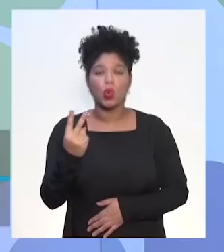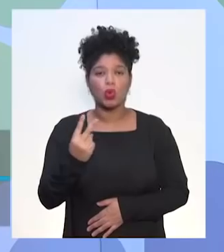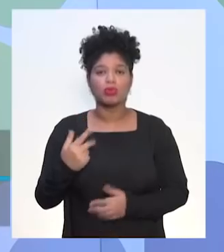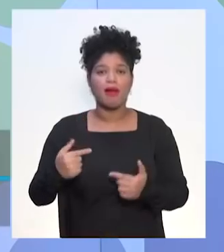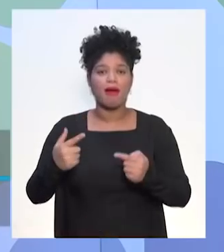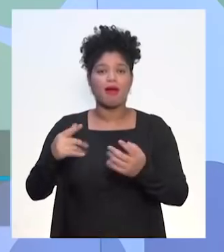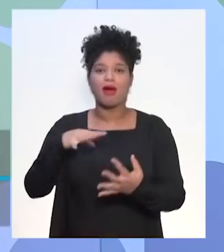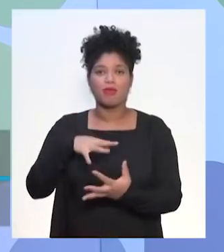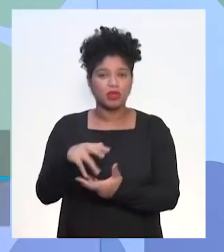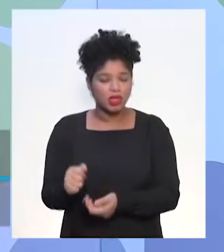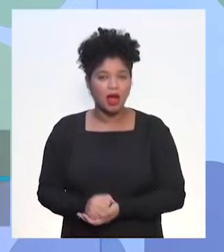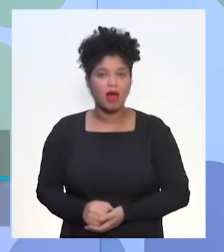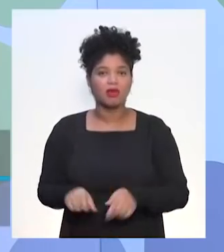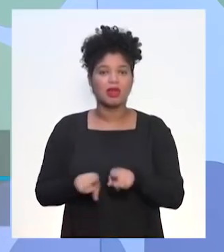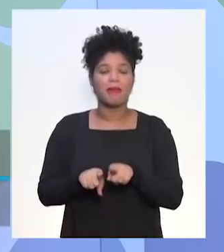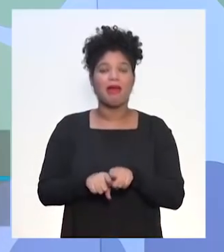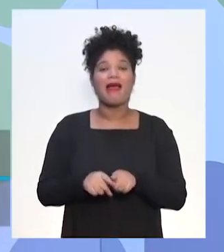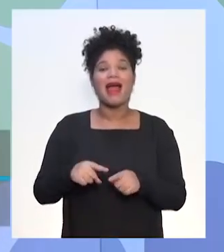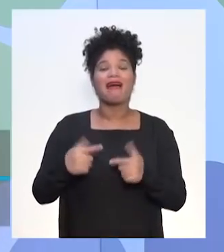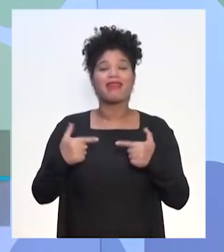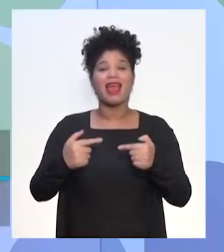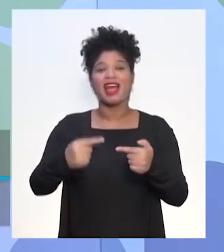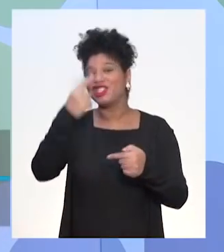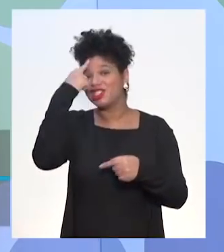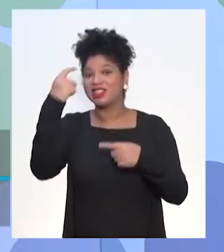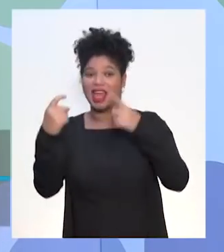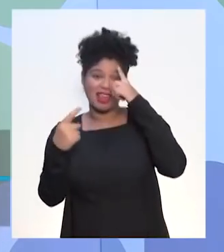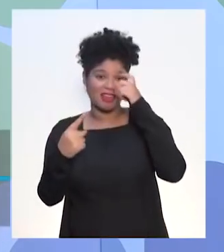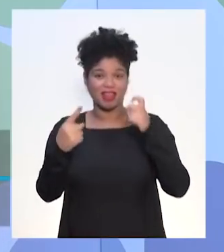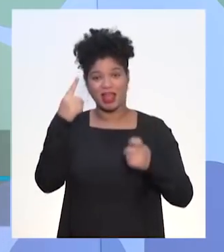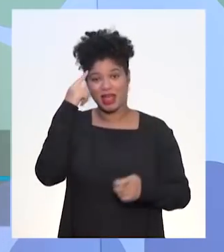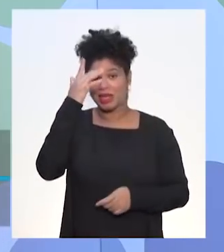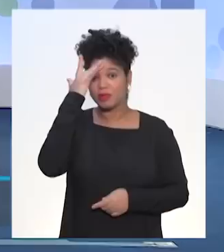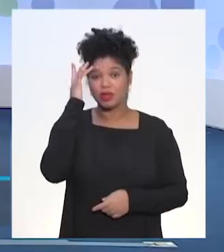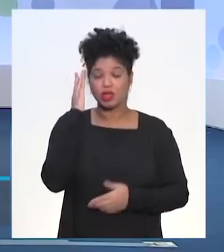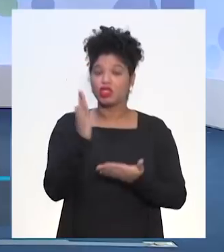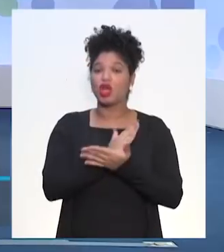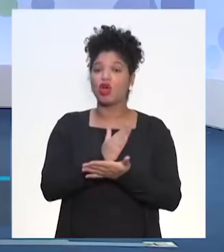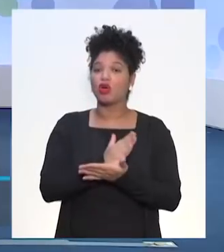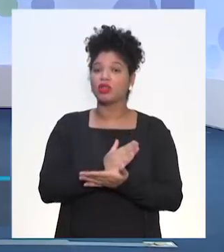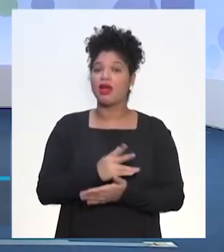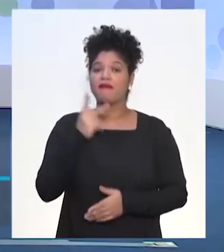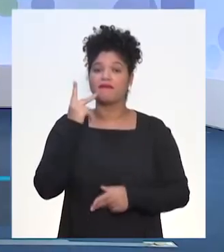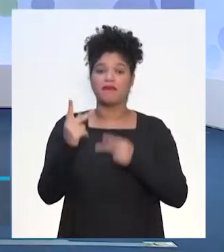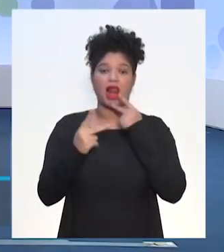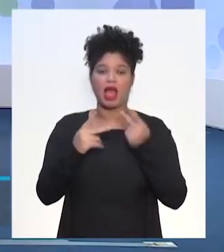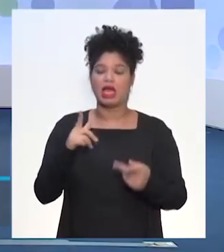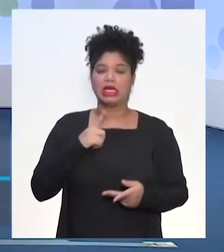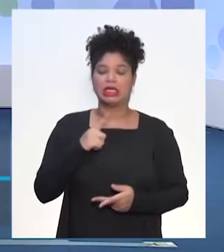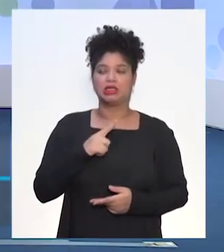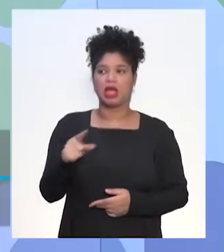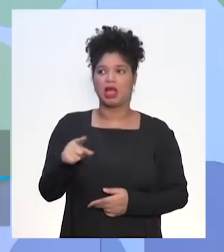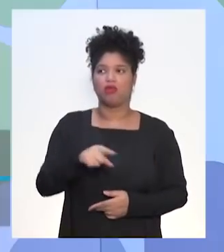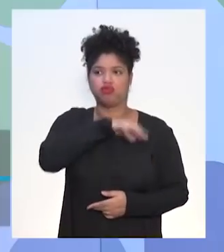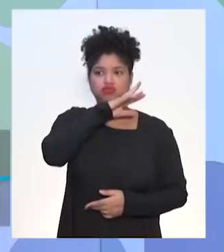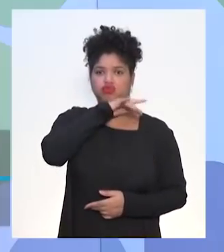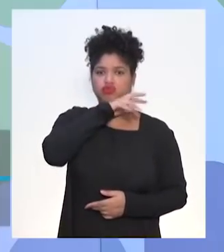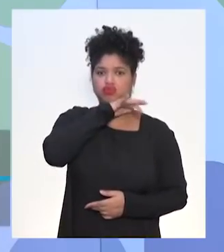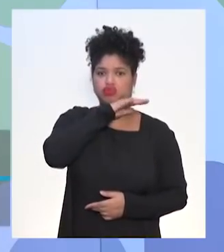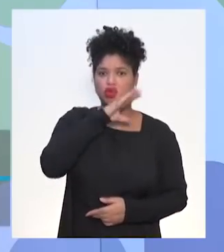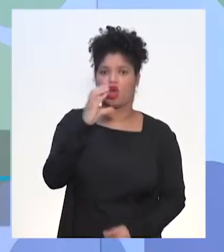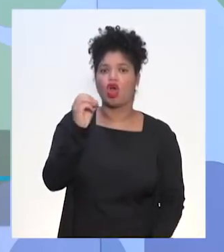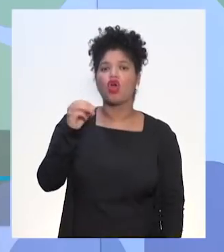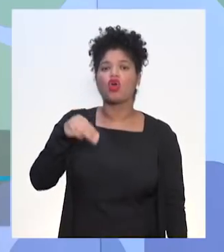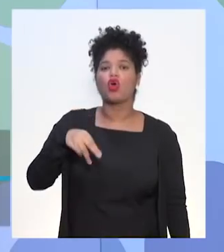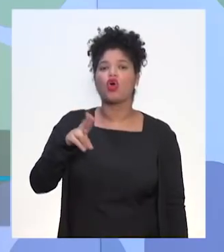hoje a gente tem essa questão de apontar ali o fantasma do comunismo. Então, é sempre importante a gente também entender, né, que o comunismo ele